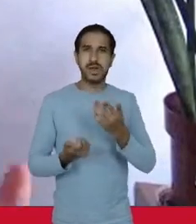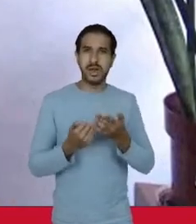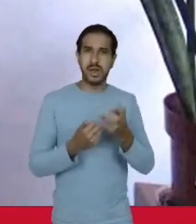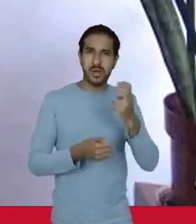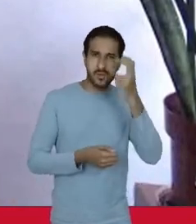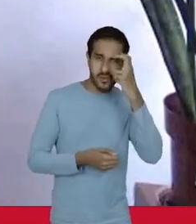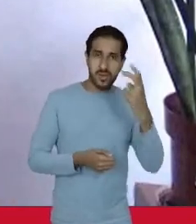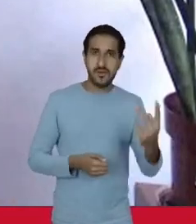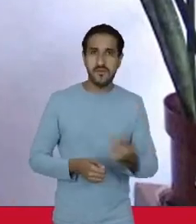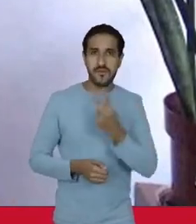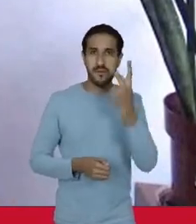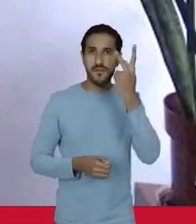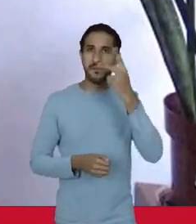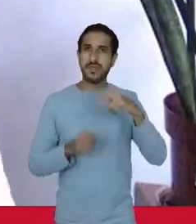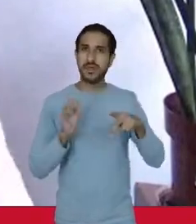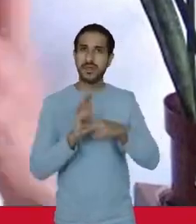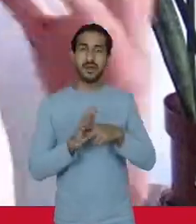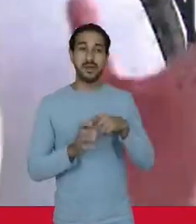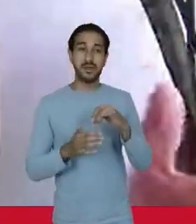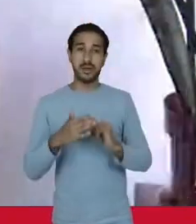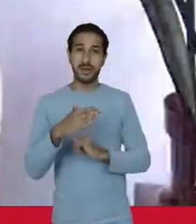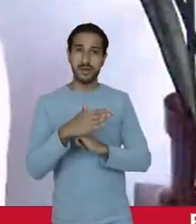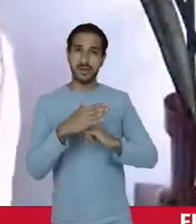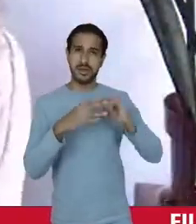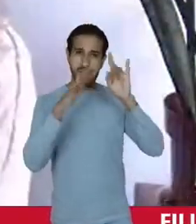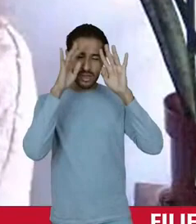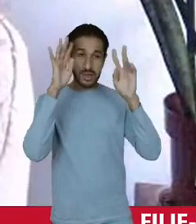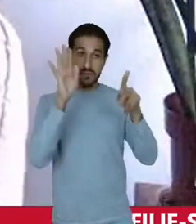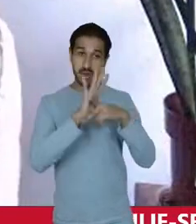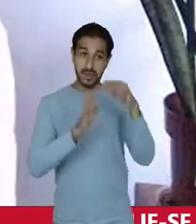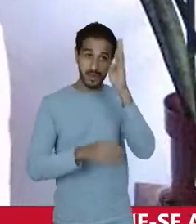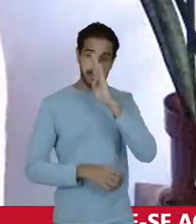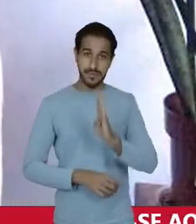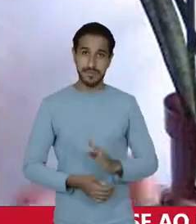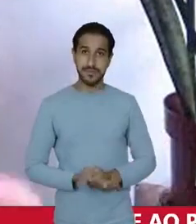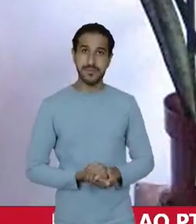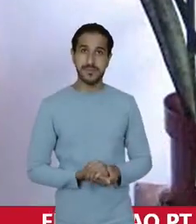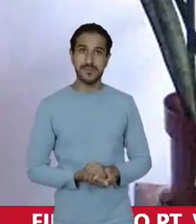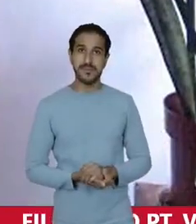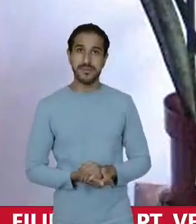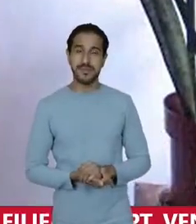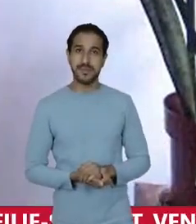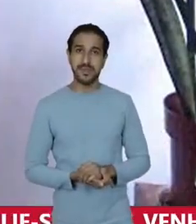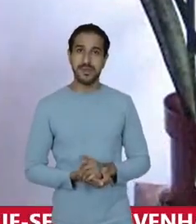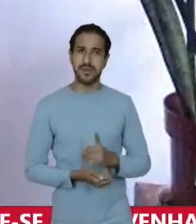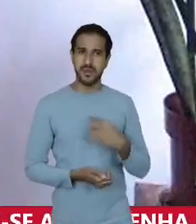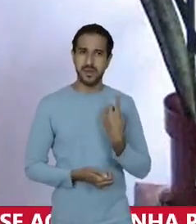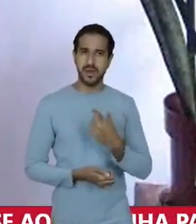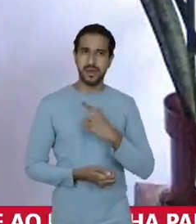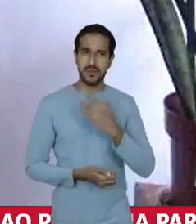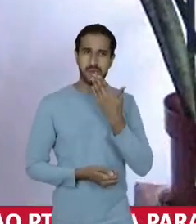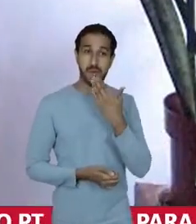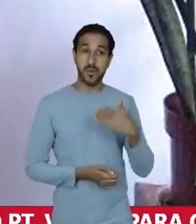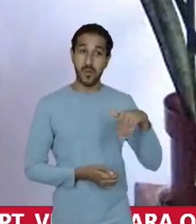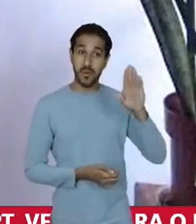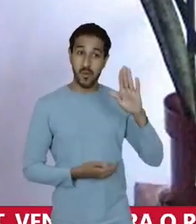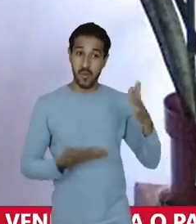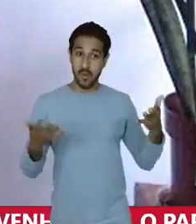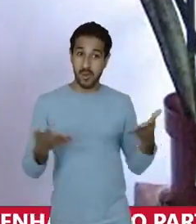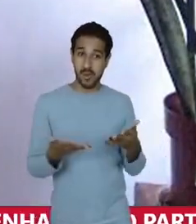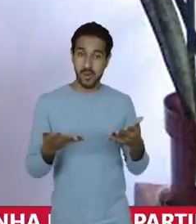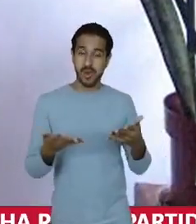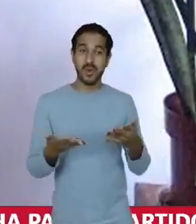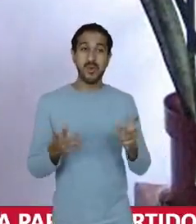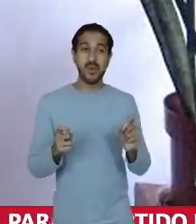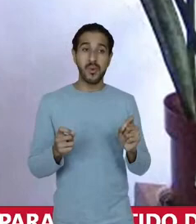essa riqueza do patrimônio imaginário brasileiro. Nós temos um compromisso hoje